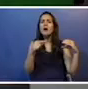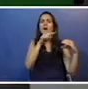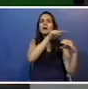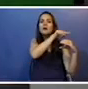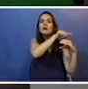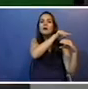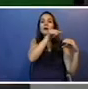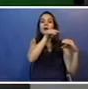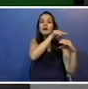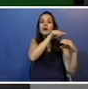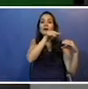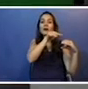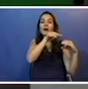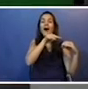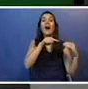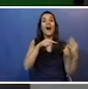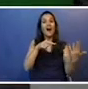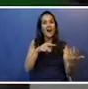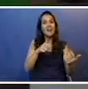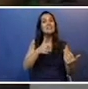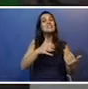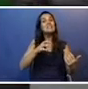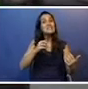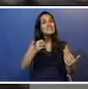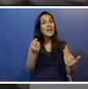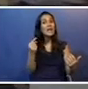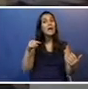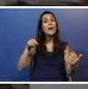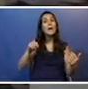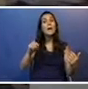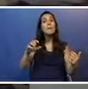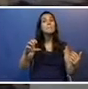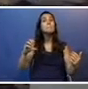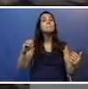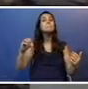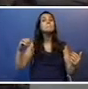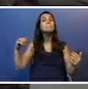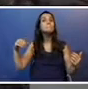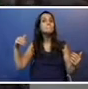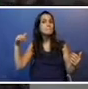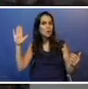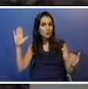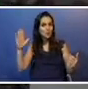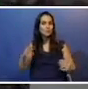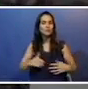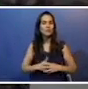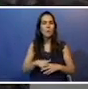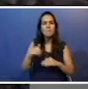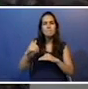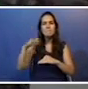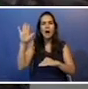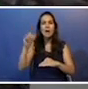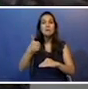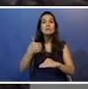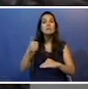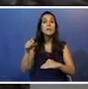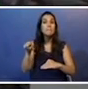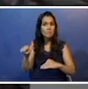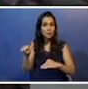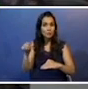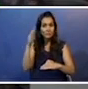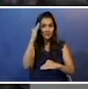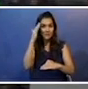o valor aumentado em 1000 vezes. E de 100 vai passar a valer 100.000,